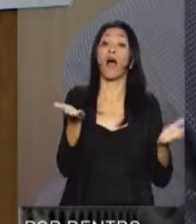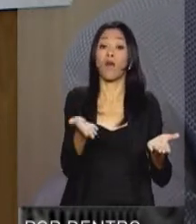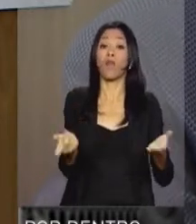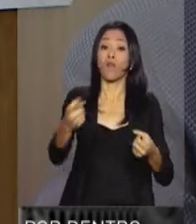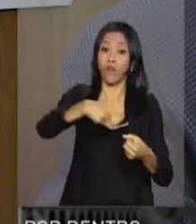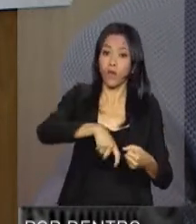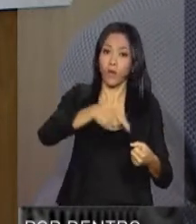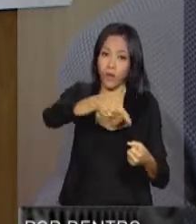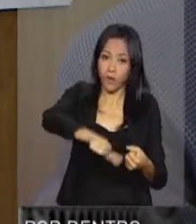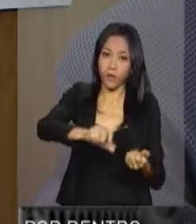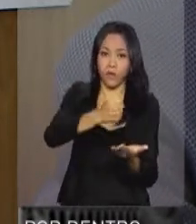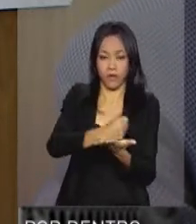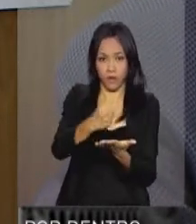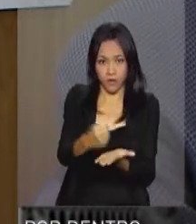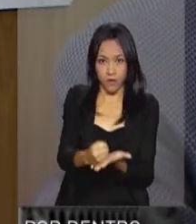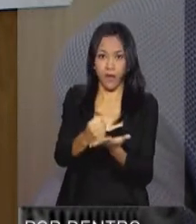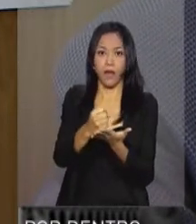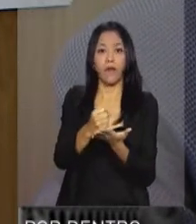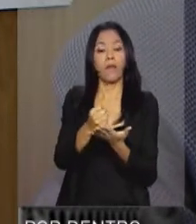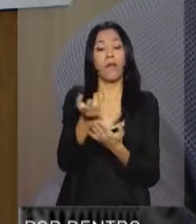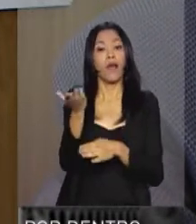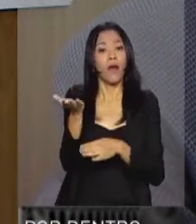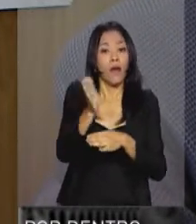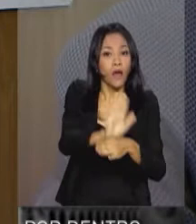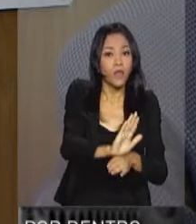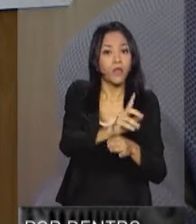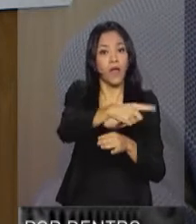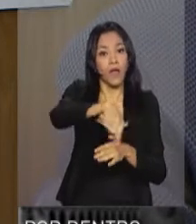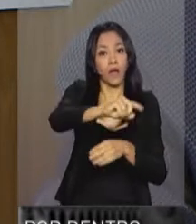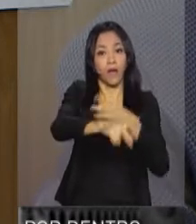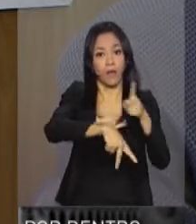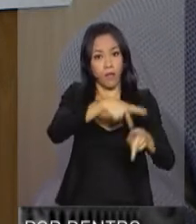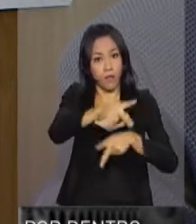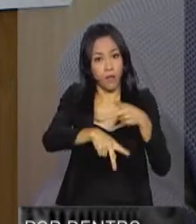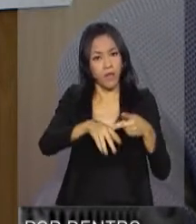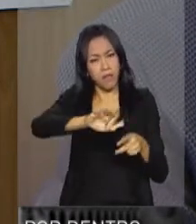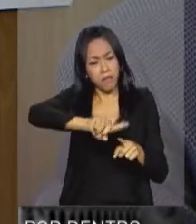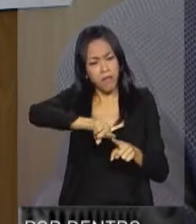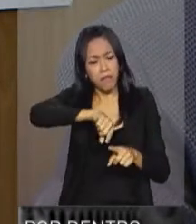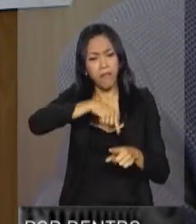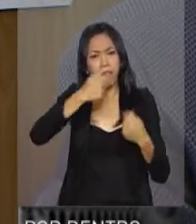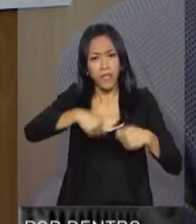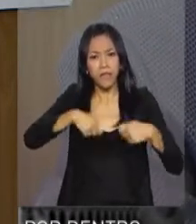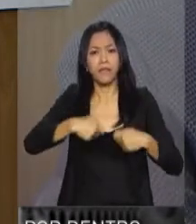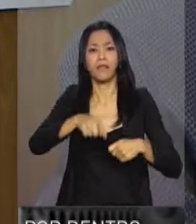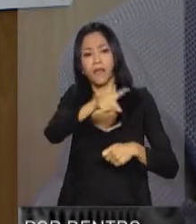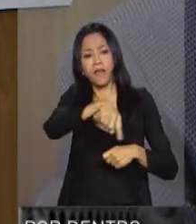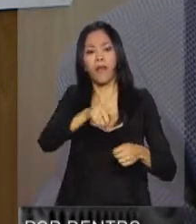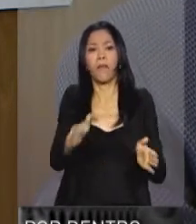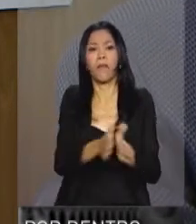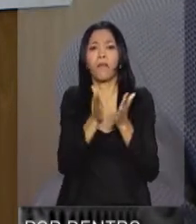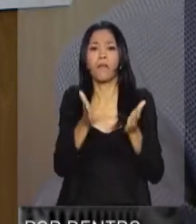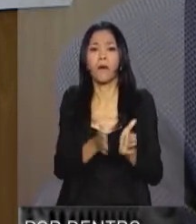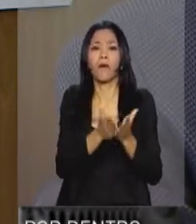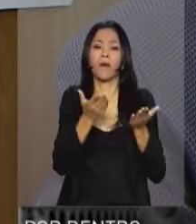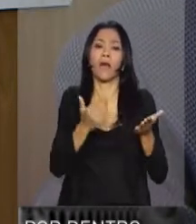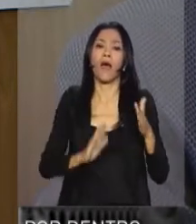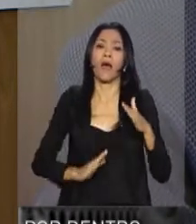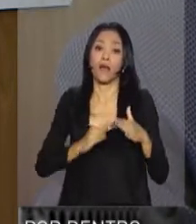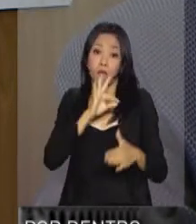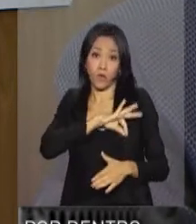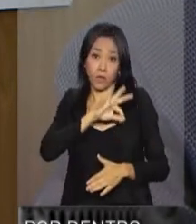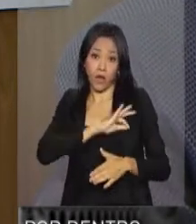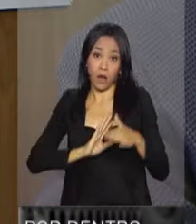especialmente para a população que mais precisa do programa que a população de baixa renda com renda familiar de até 1.800